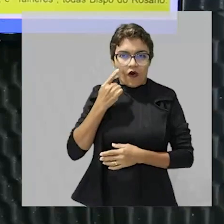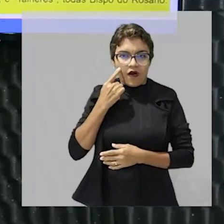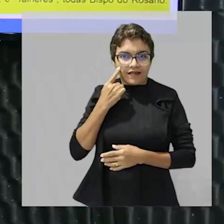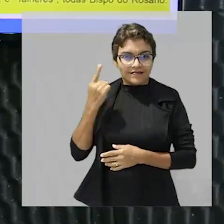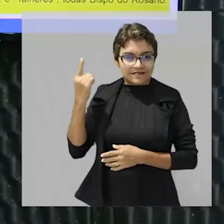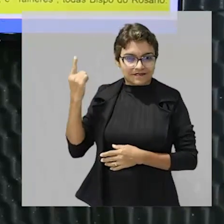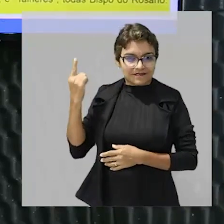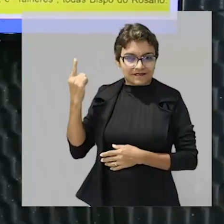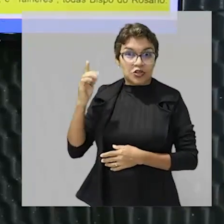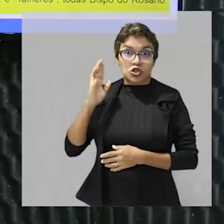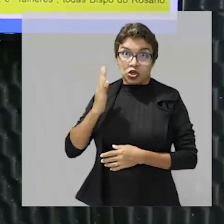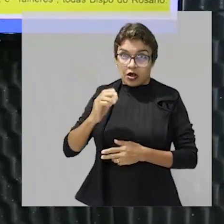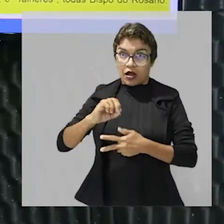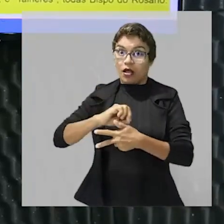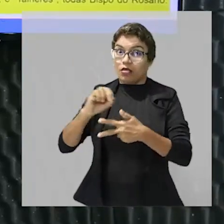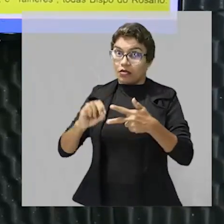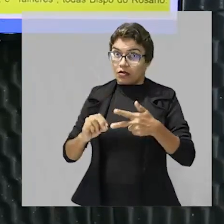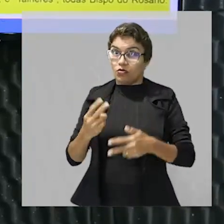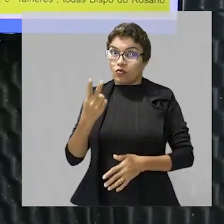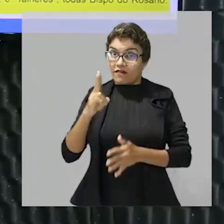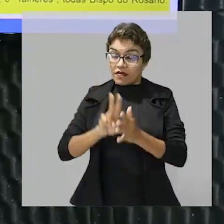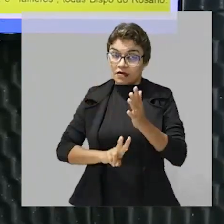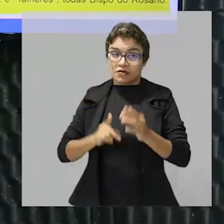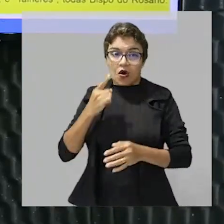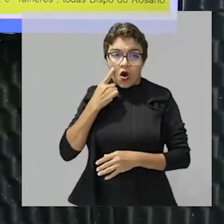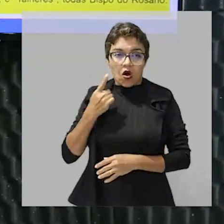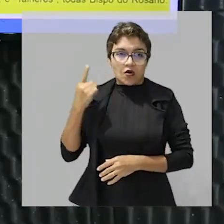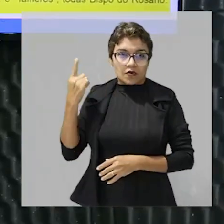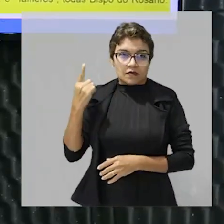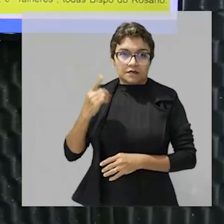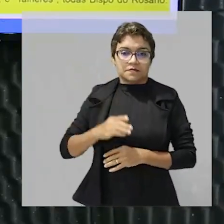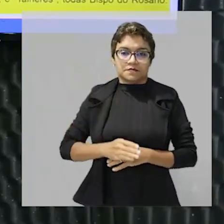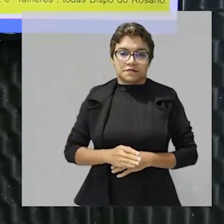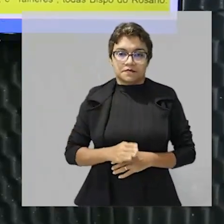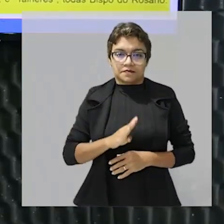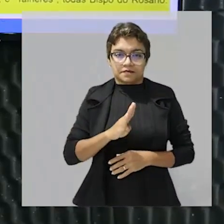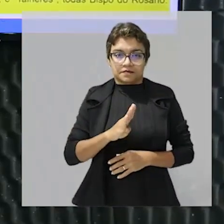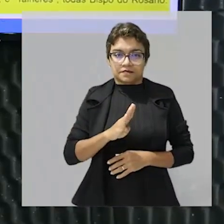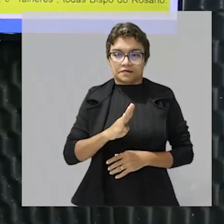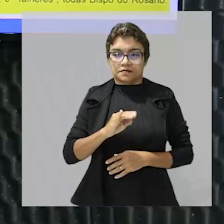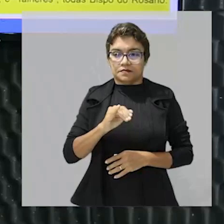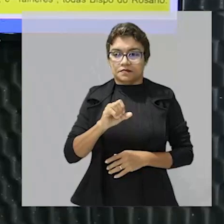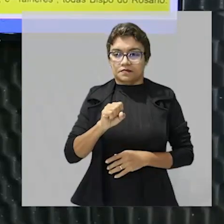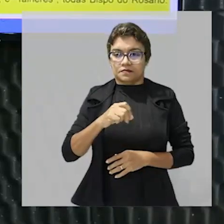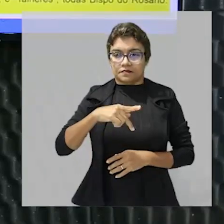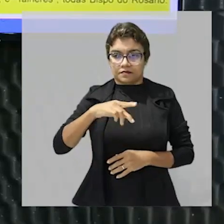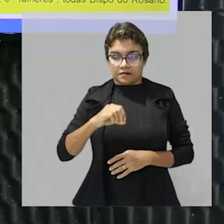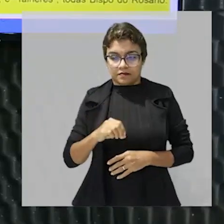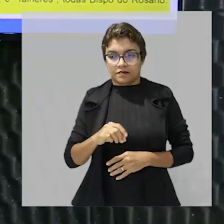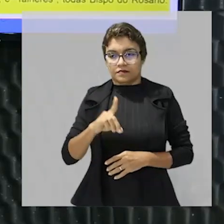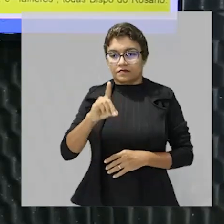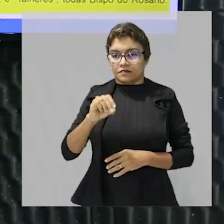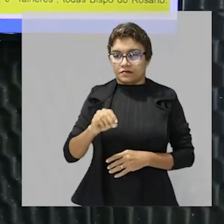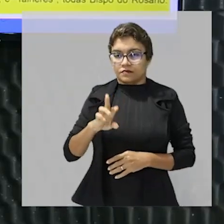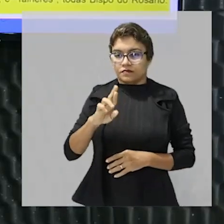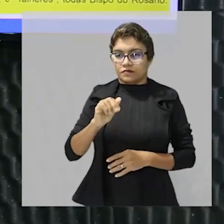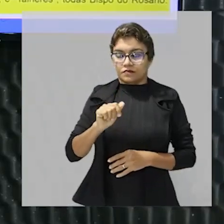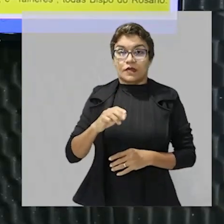já caiu no Enem pelo menos 2 vezes, uma figura chamada Bispo do Rosário. Bispo do Rosário, um artista preto,